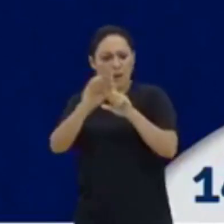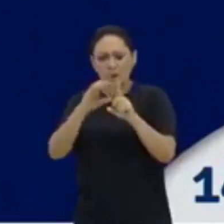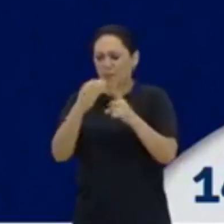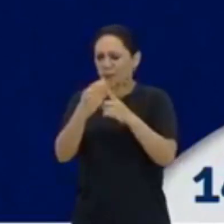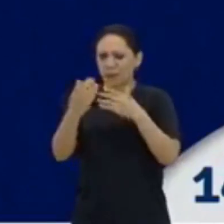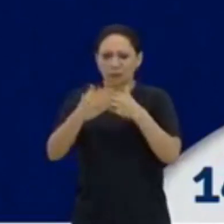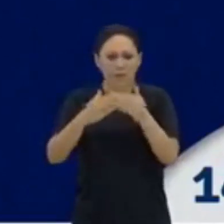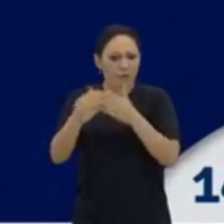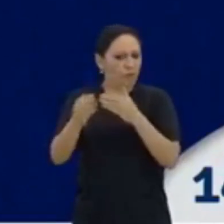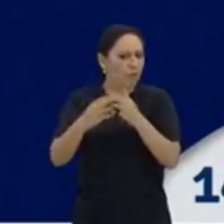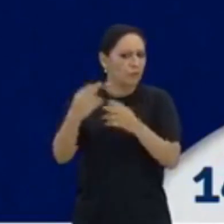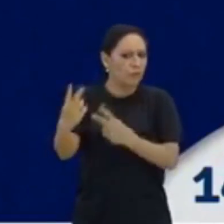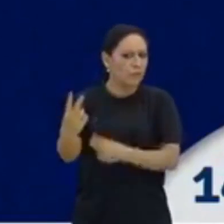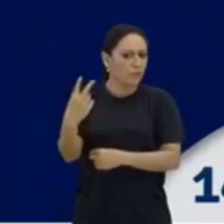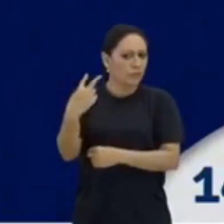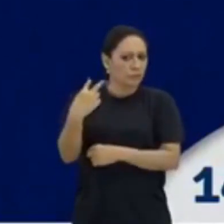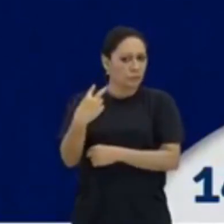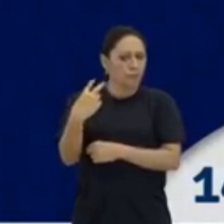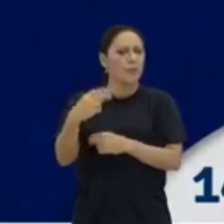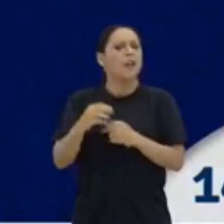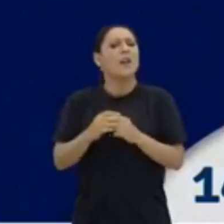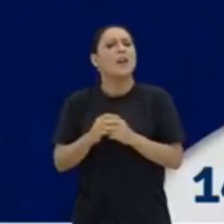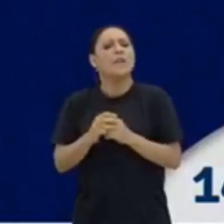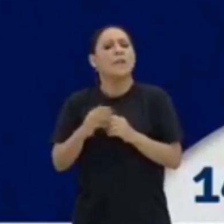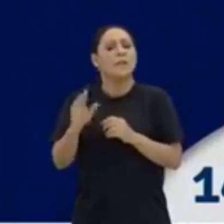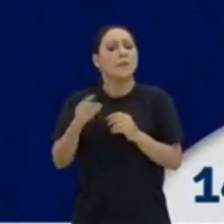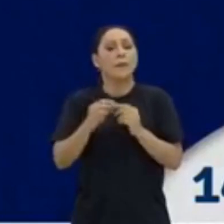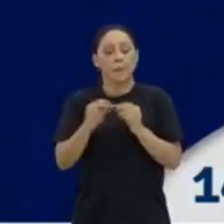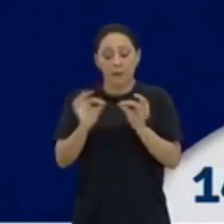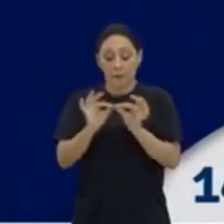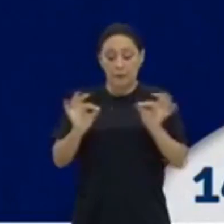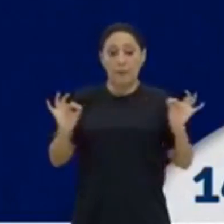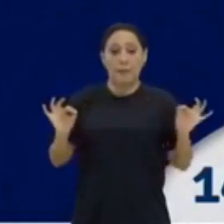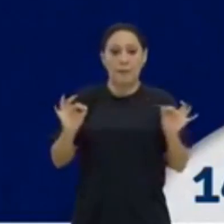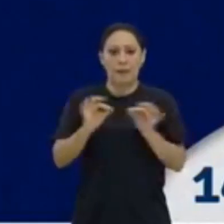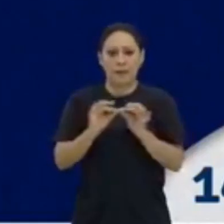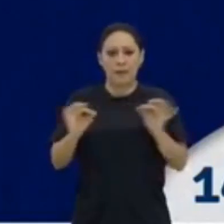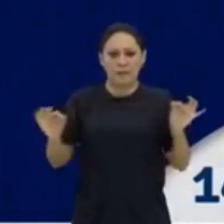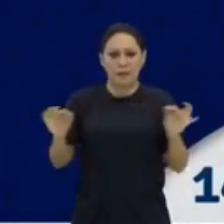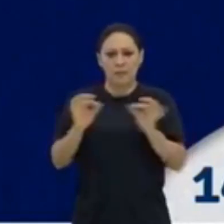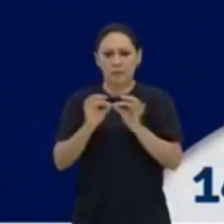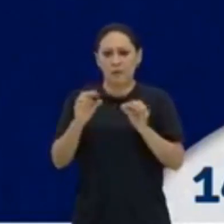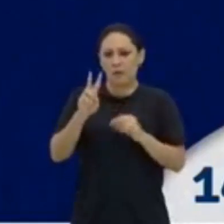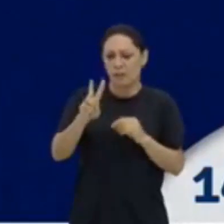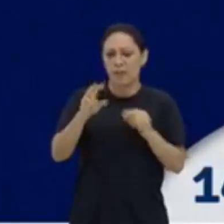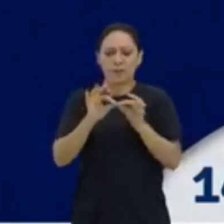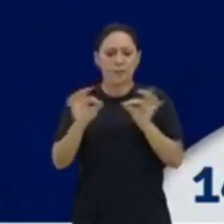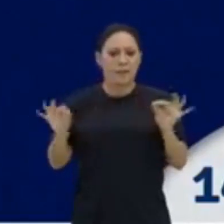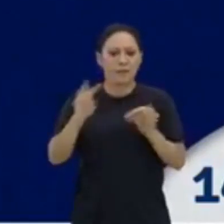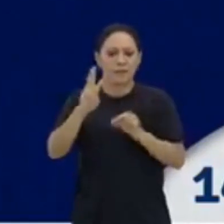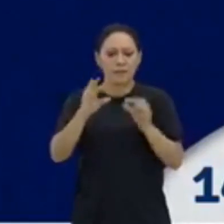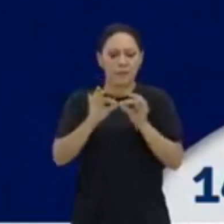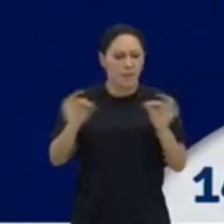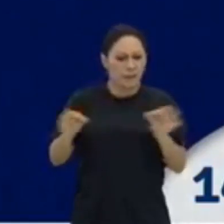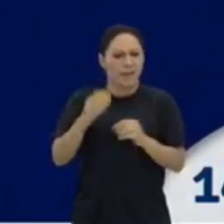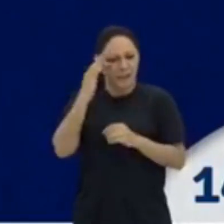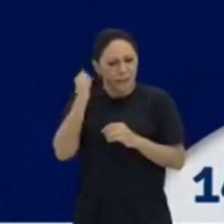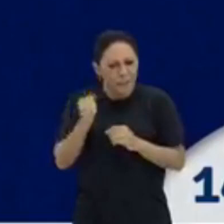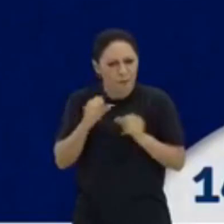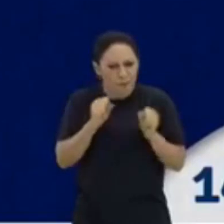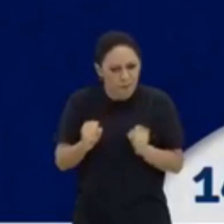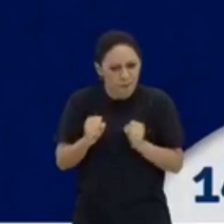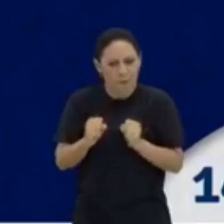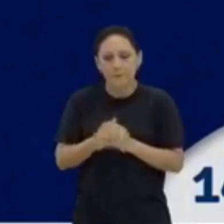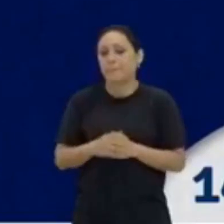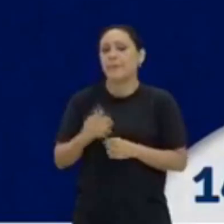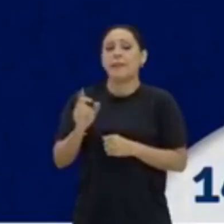qualquer aí que está nos assistindo, eu vou medir em metro, bora pegar o metro, a fita métrica e medindo 1 metro, 2 metros, 3 metros. Será que seria isso, Fernando? Não, não,